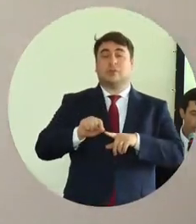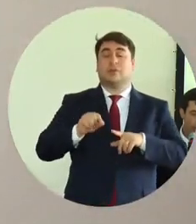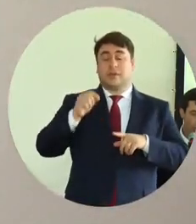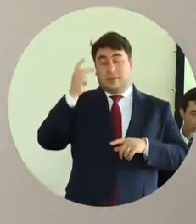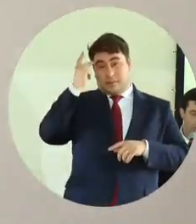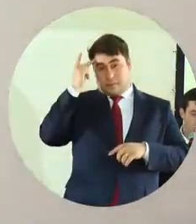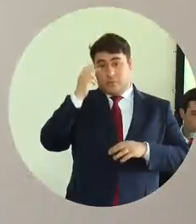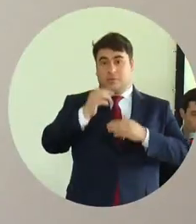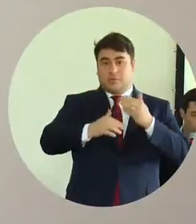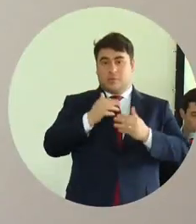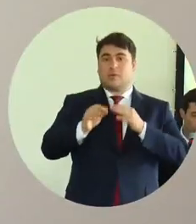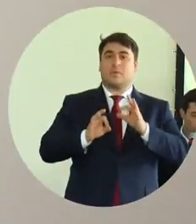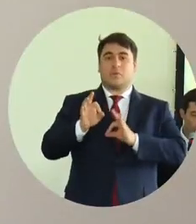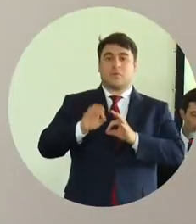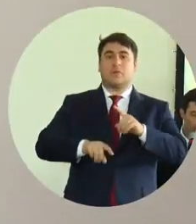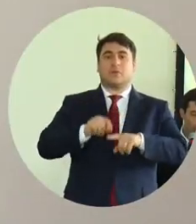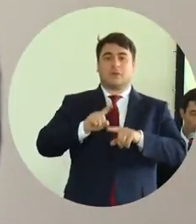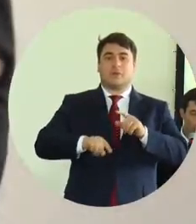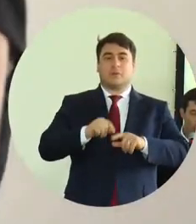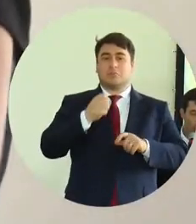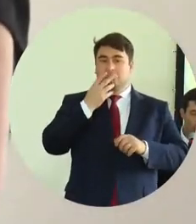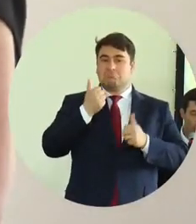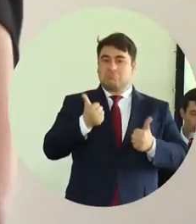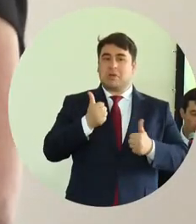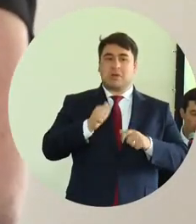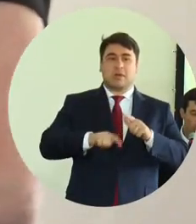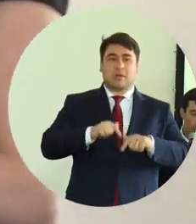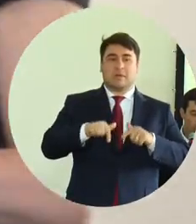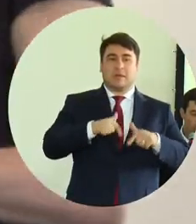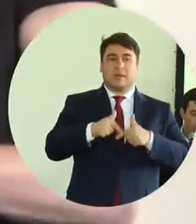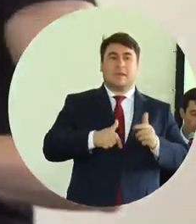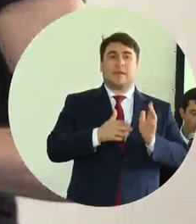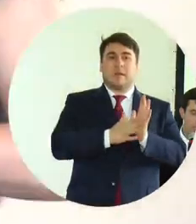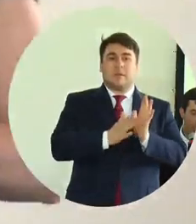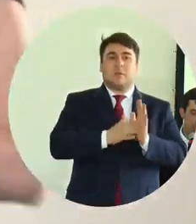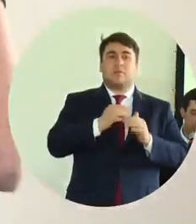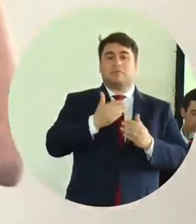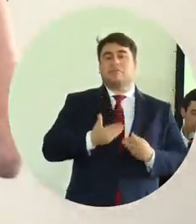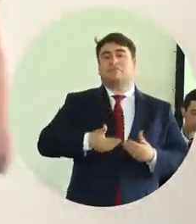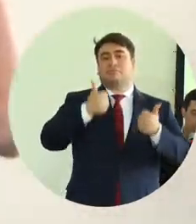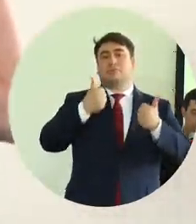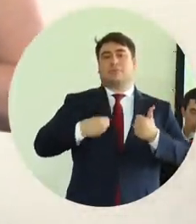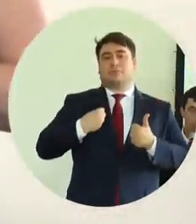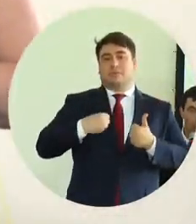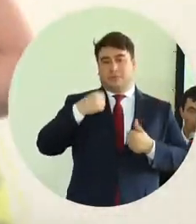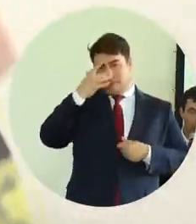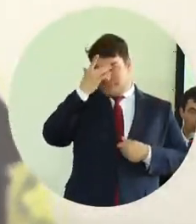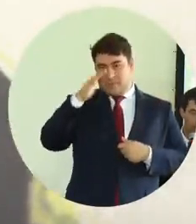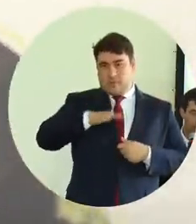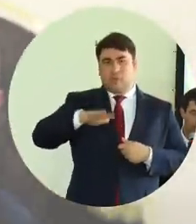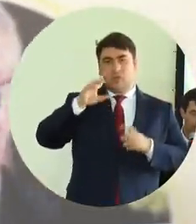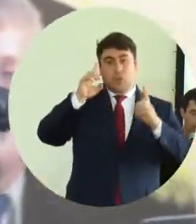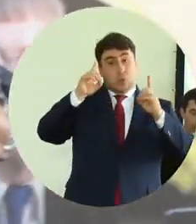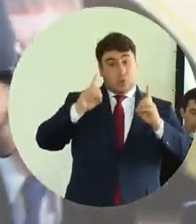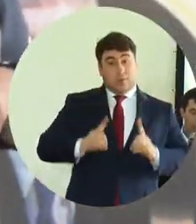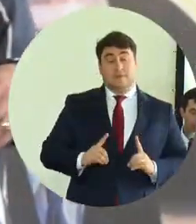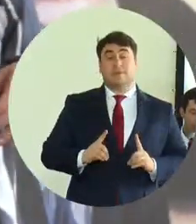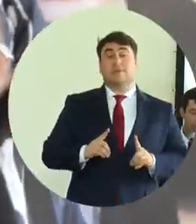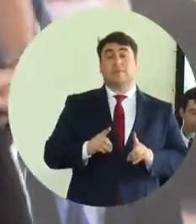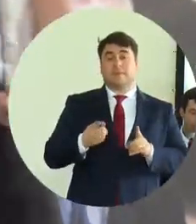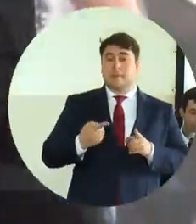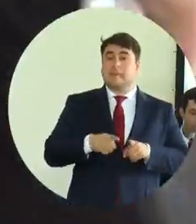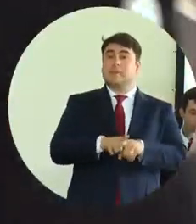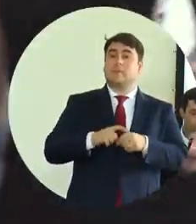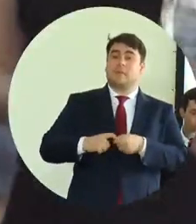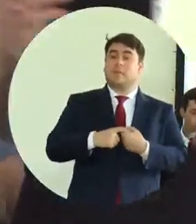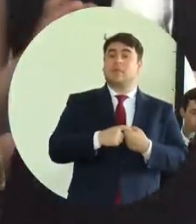desenvolver projetos de produtos, bens ou serviços que promovam a qualidade de vida de pessoas com deficiência em